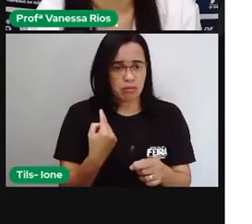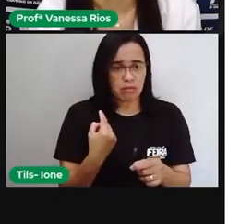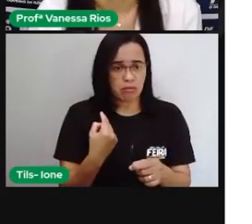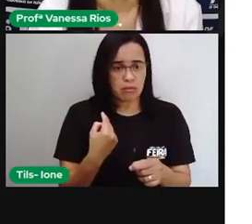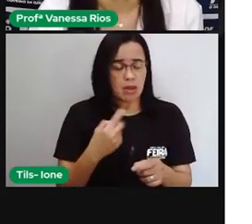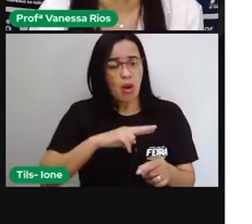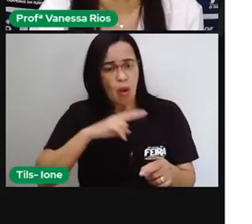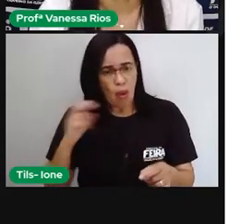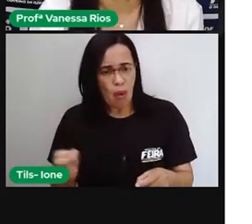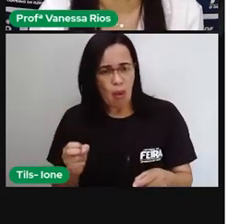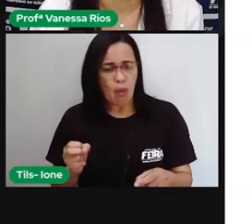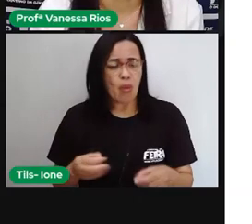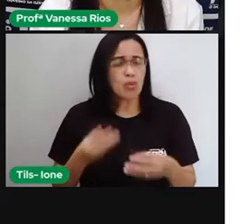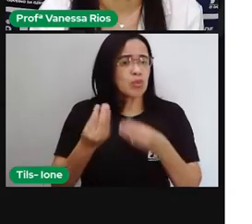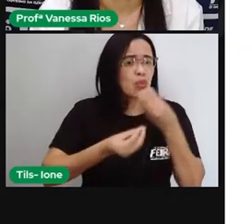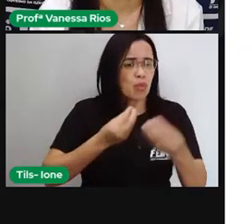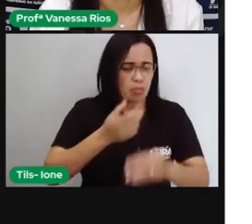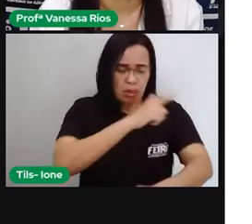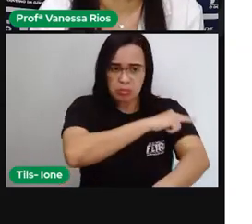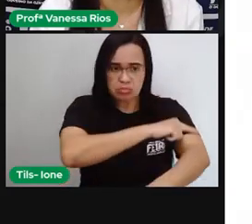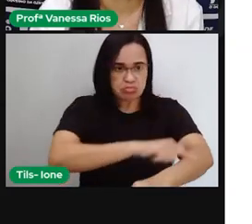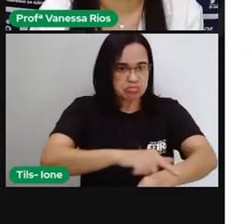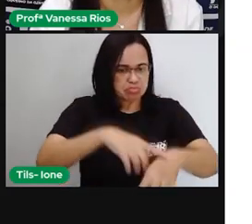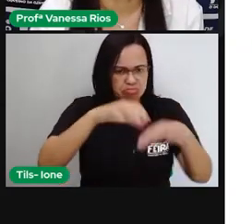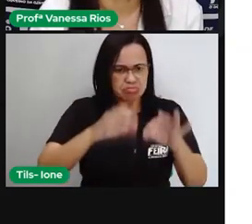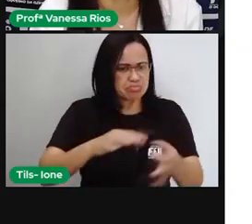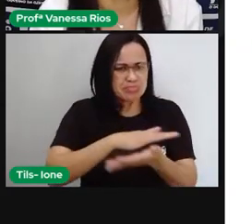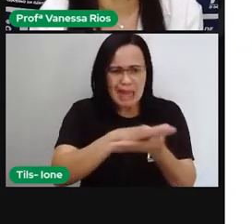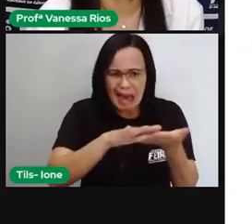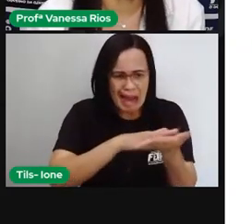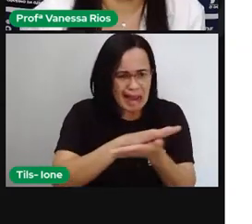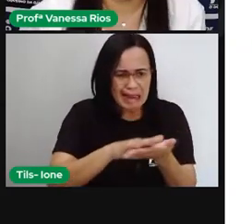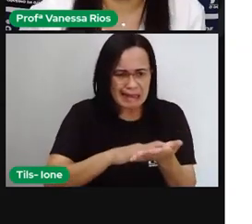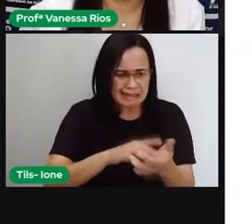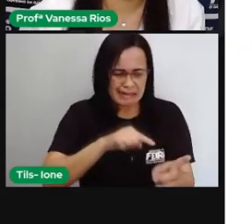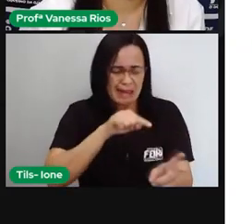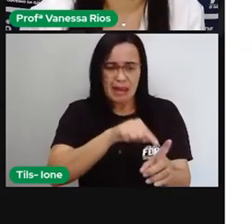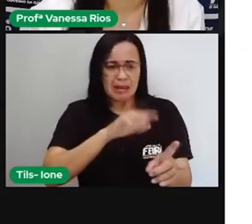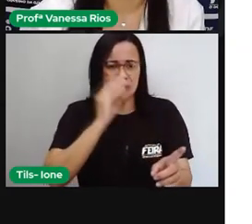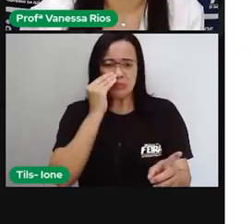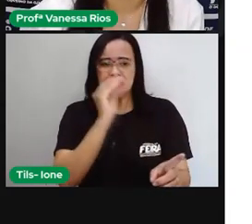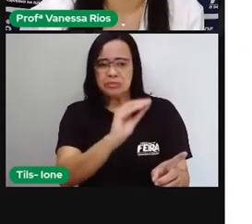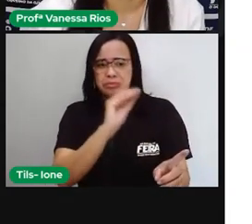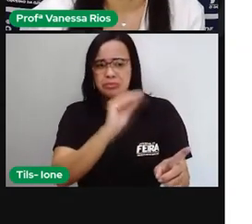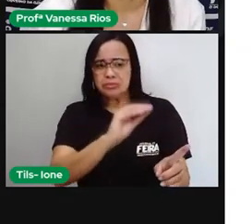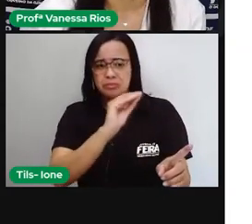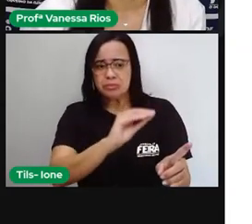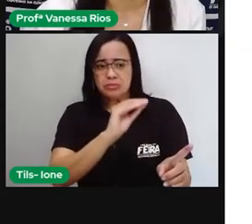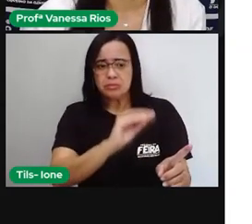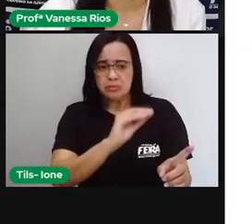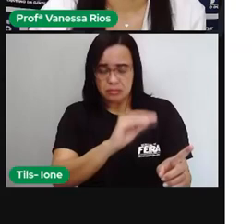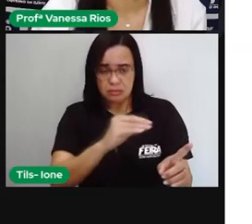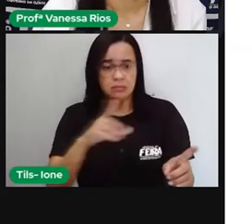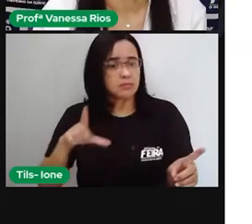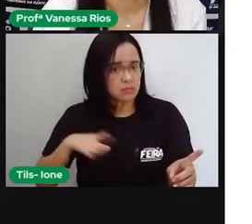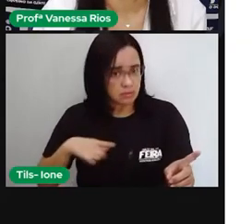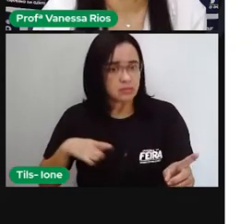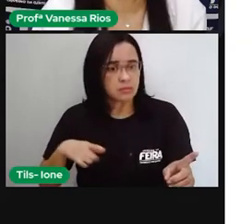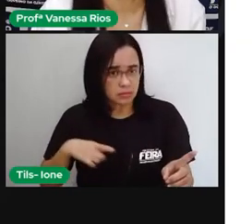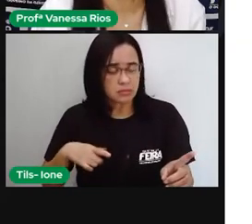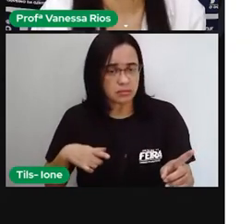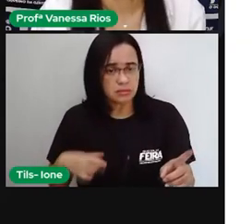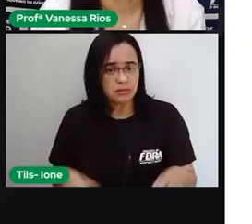diferente de você. Aí, além do racismo, existem outras formas